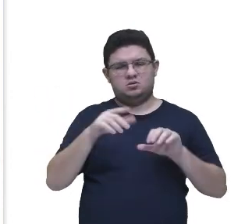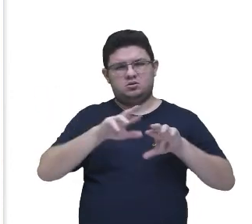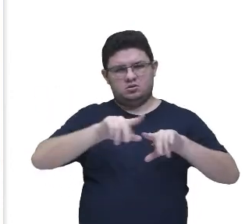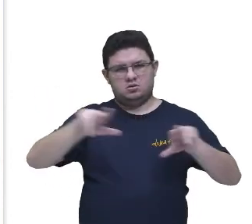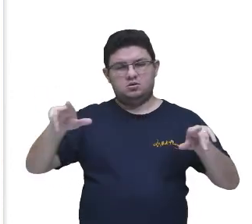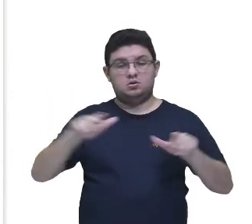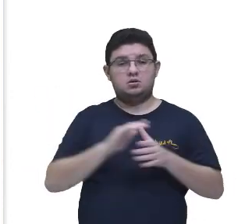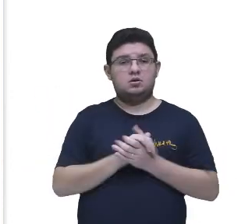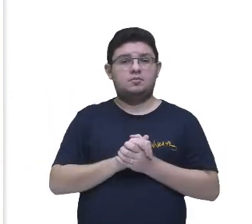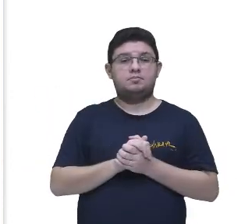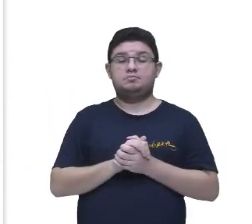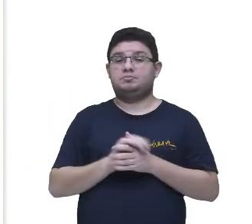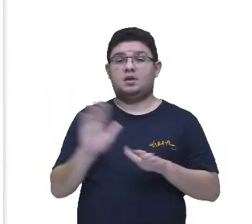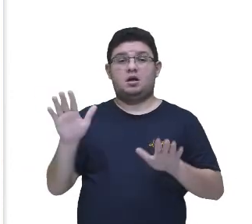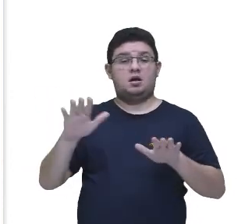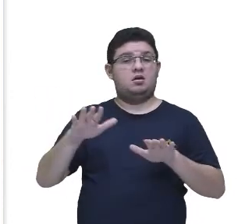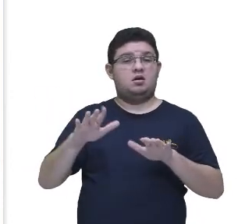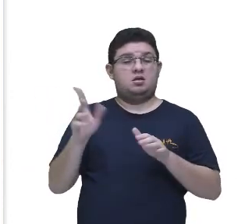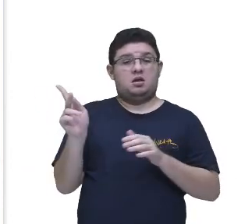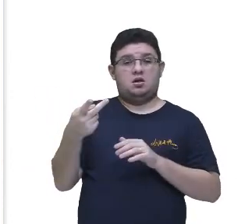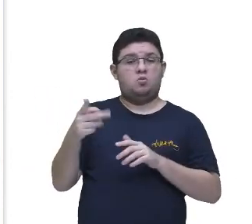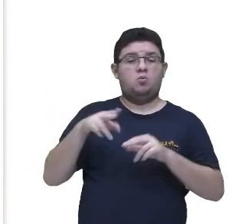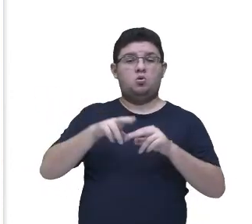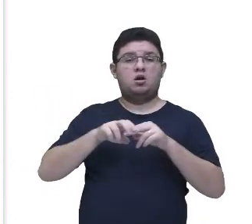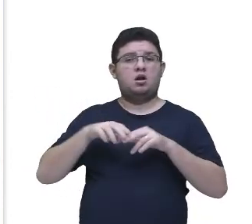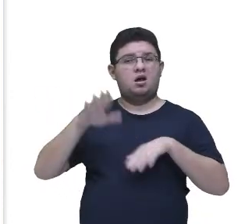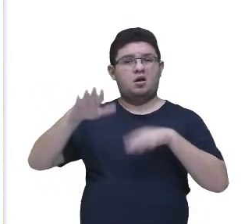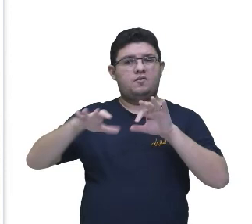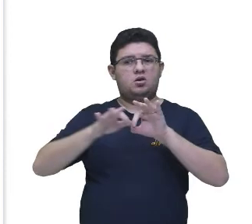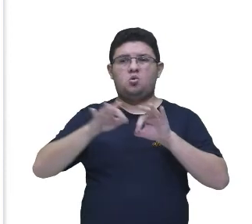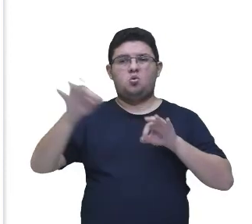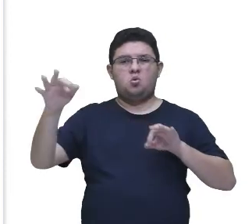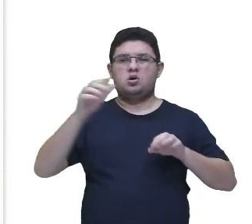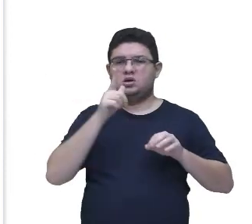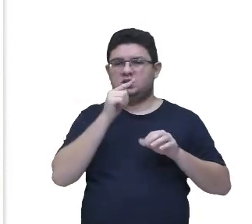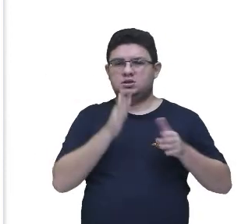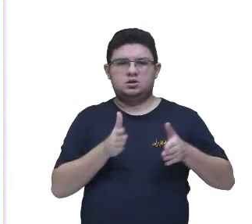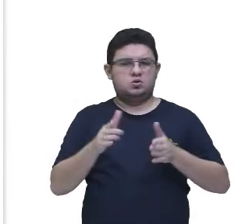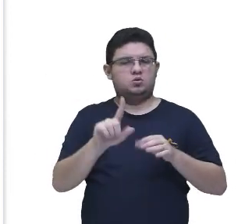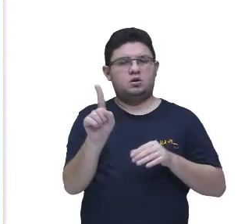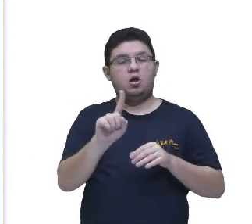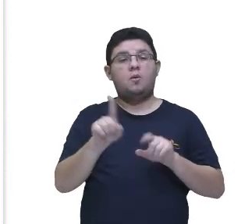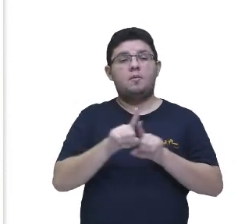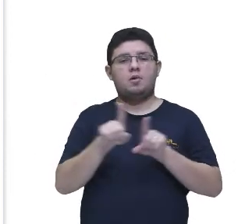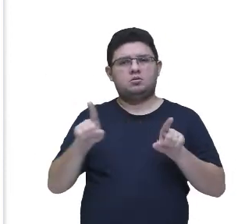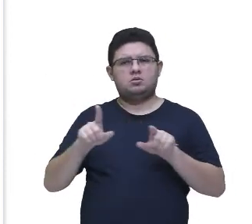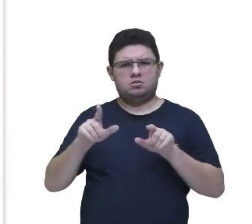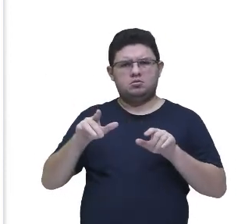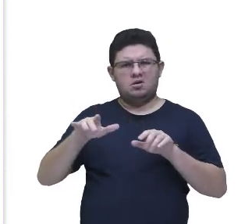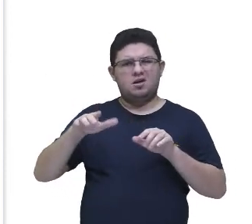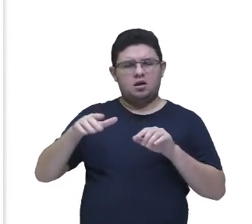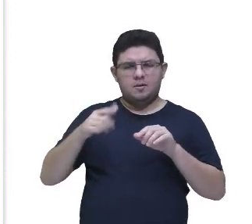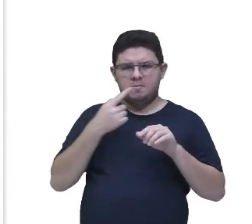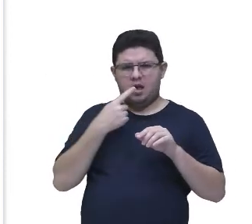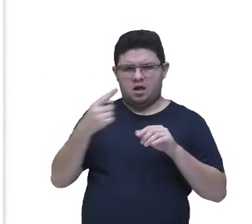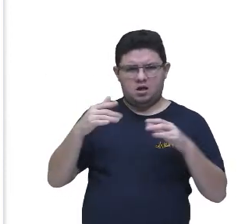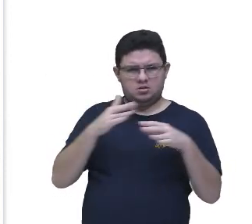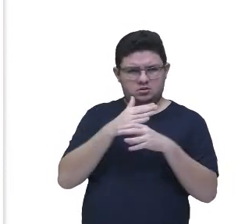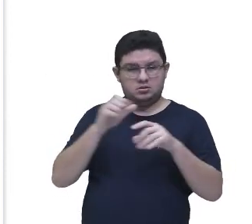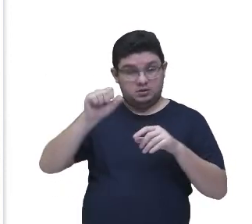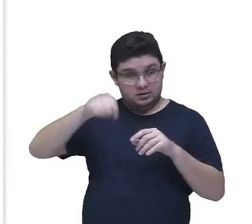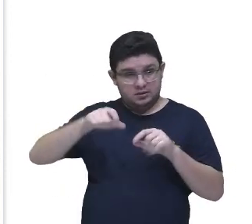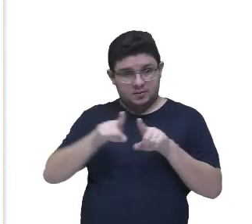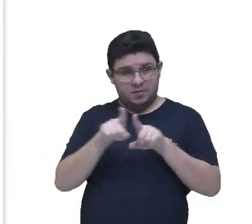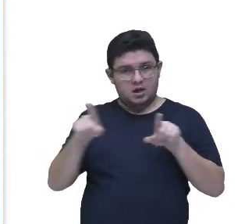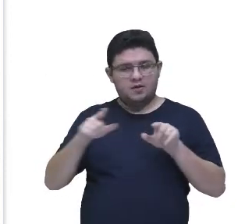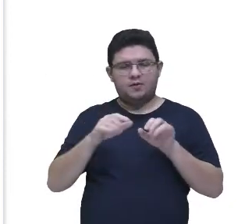está afastado dos rios e da periferia. E ele é localizado, na grande maioria, nas áreas de periferia. Na letra C, além do mau cheiro,